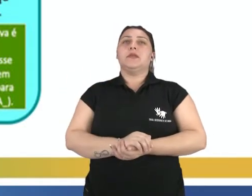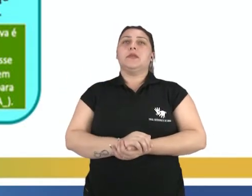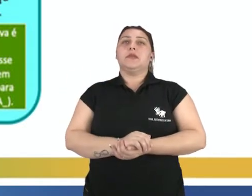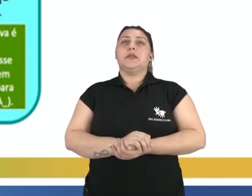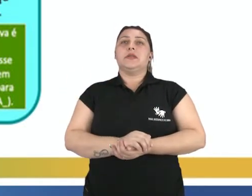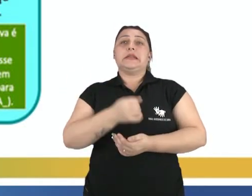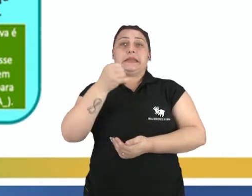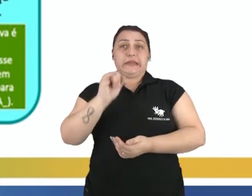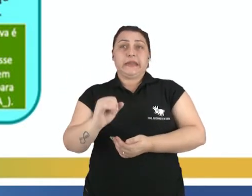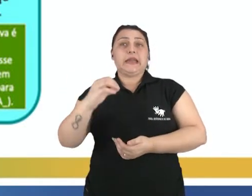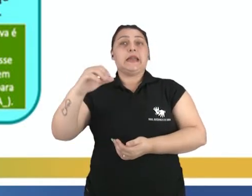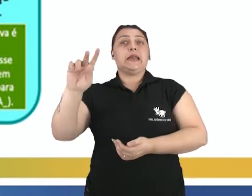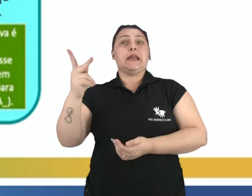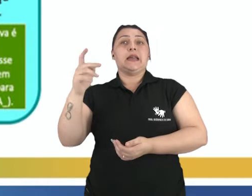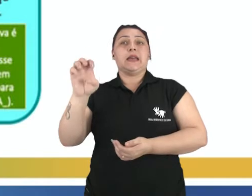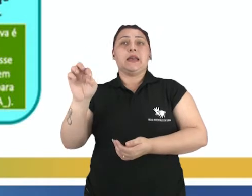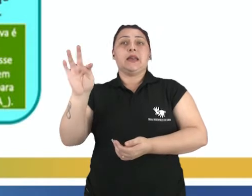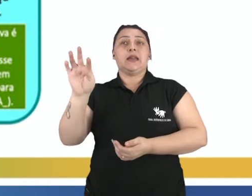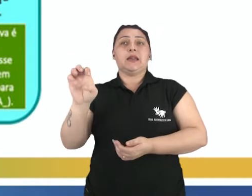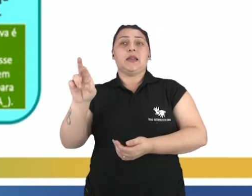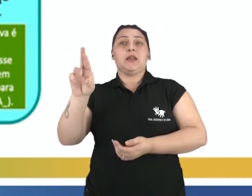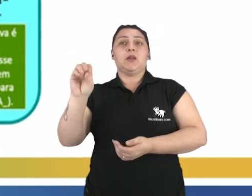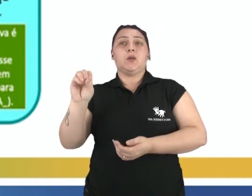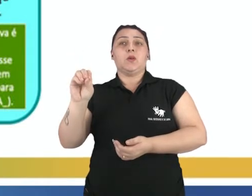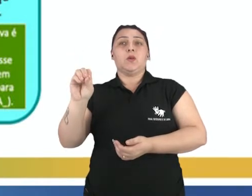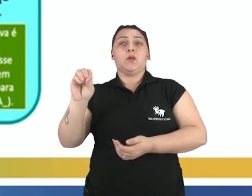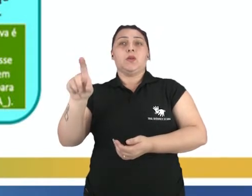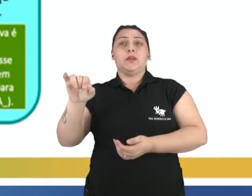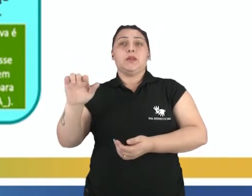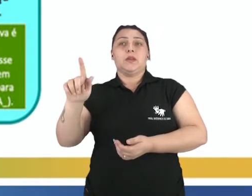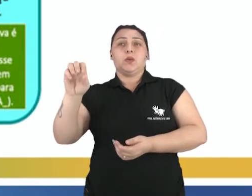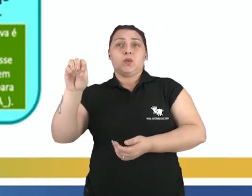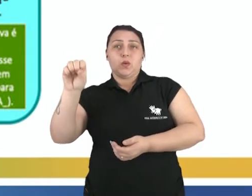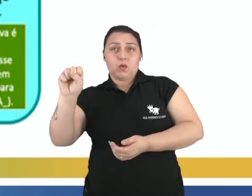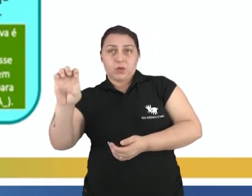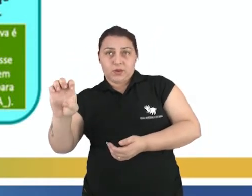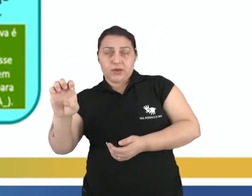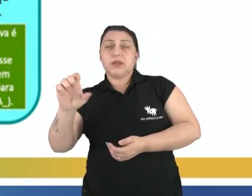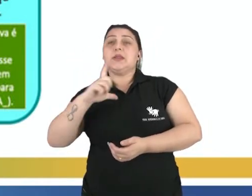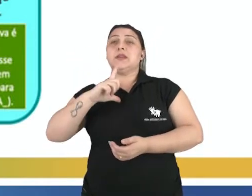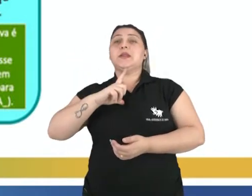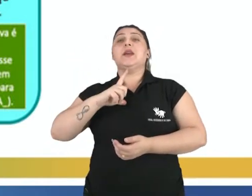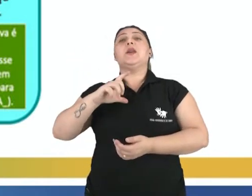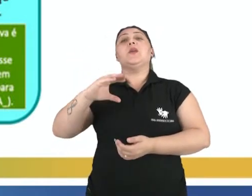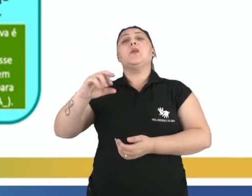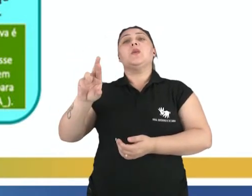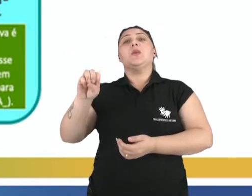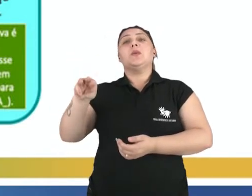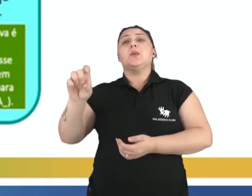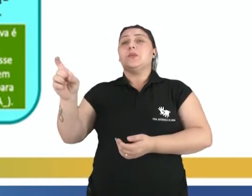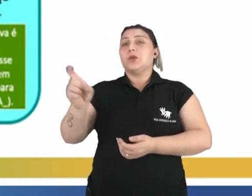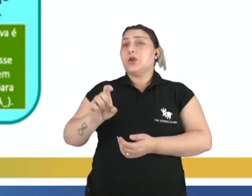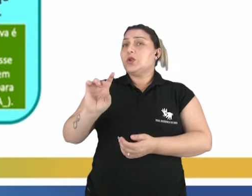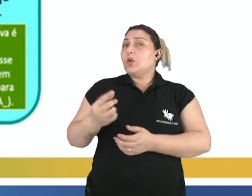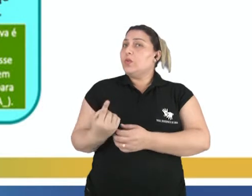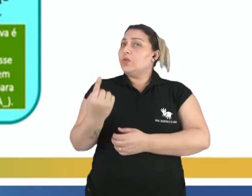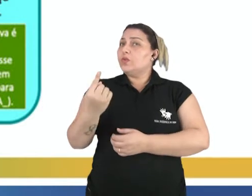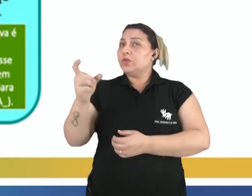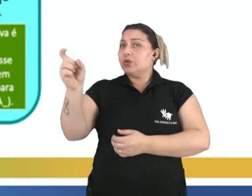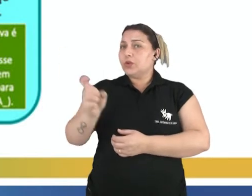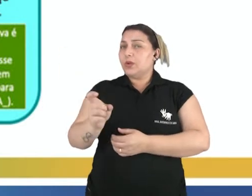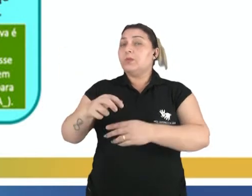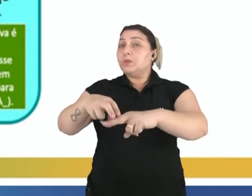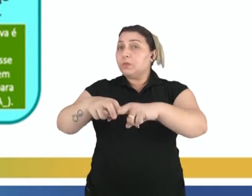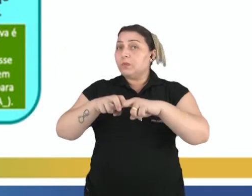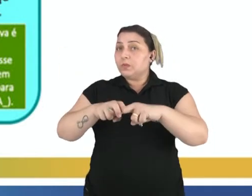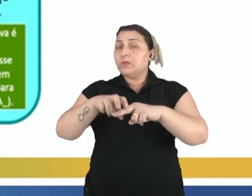Mesmo ele estando em heterozigose. Isso acontece porque os homens possuem um cromossomo X, apenas um cromossomo X, e por